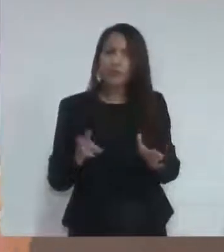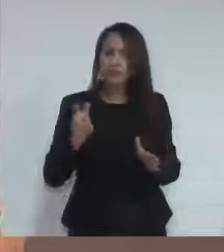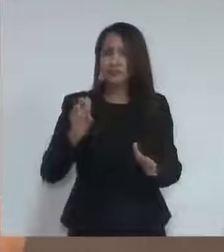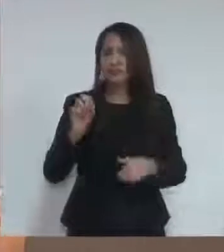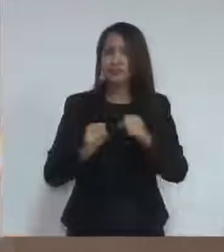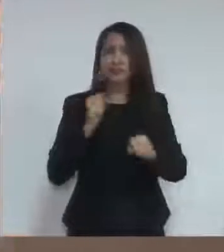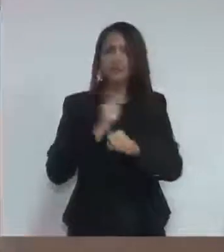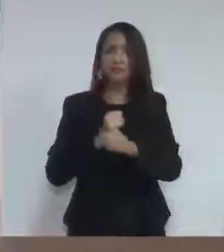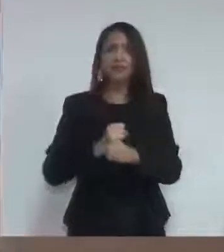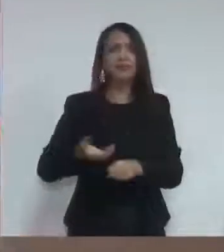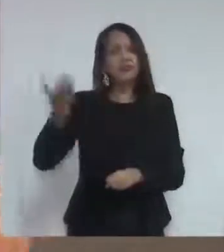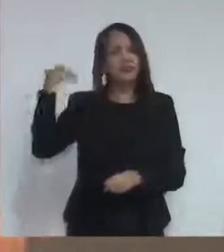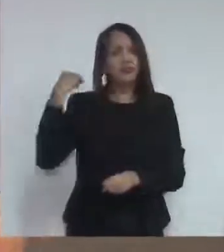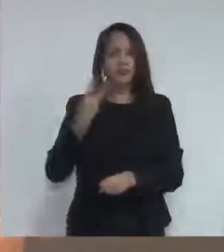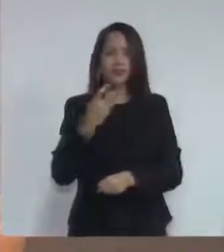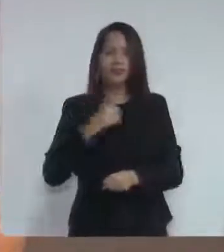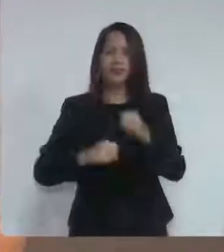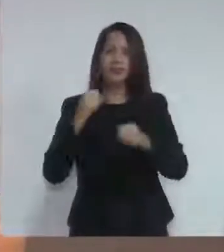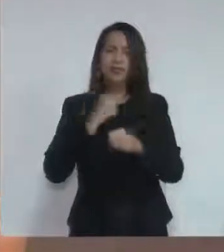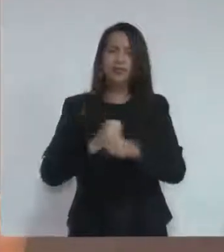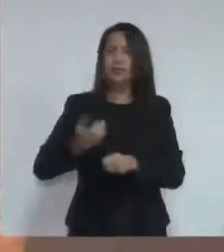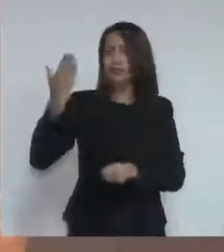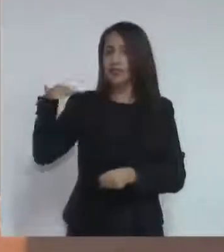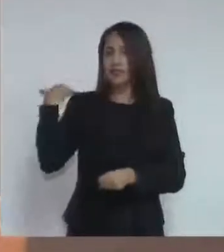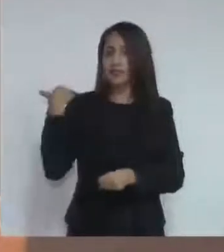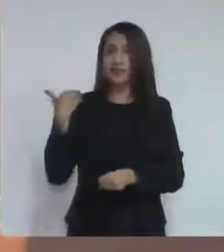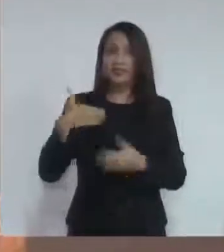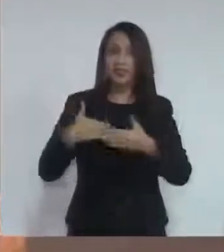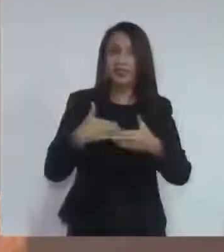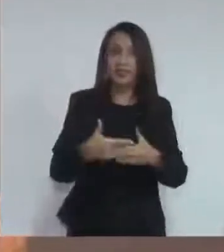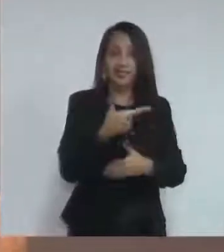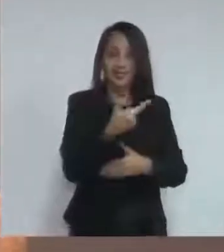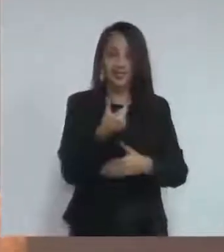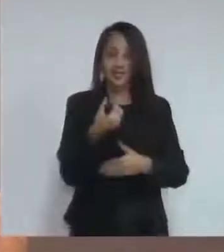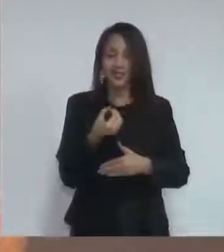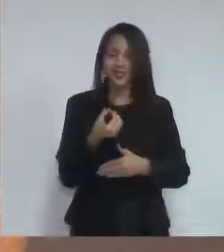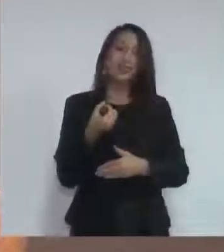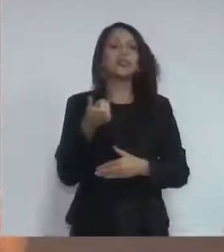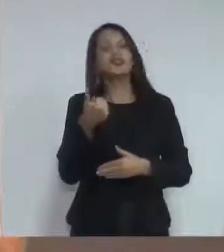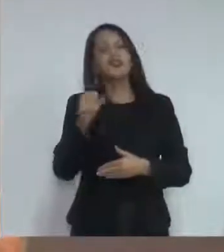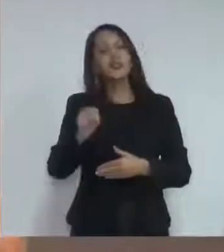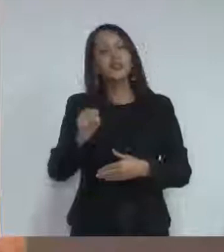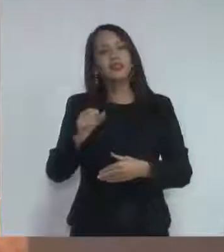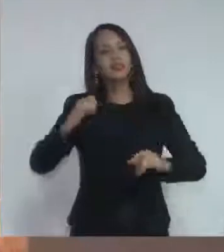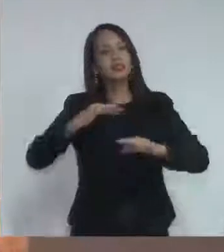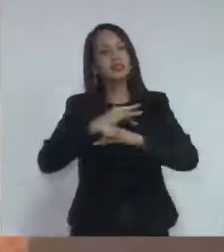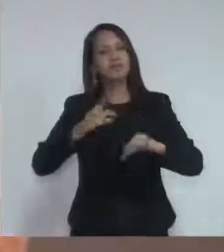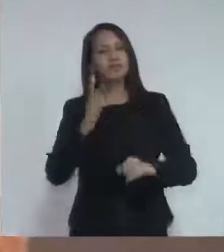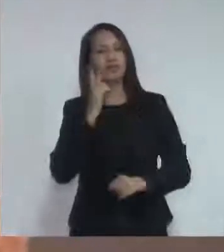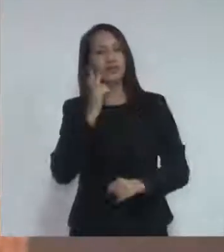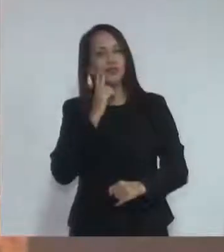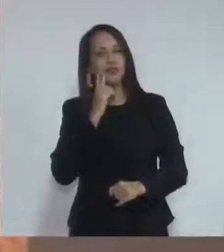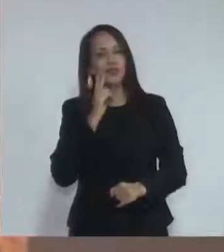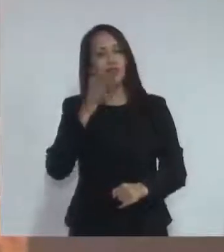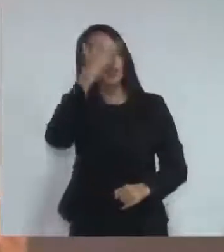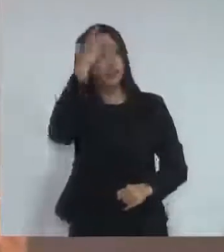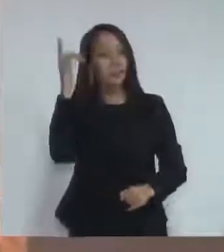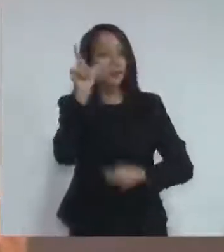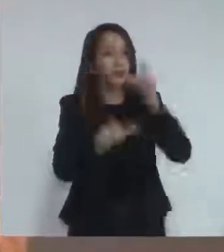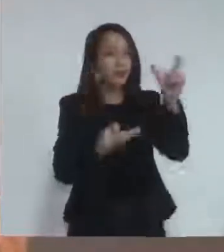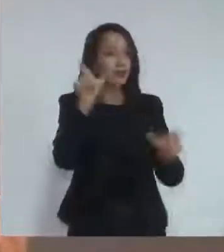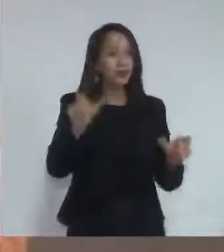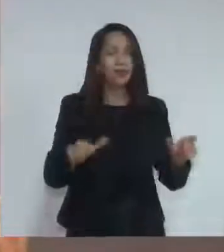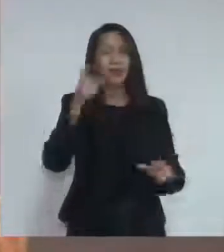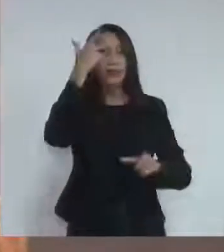anos atrás, 30 anos atrás. A gente está falando de 2018 na cidade de Vinhedo. As pessoas há 40 anos atrás, as pessoas